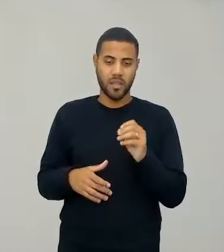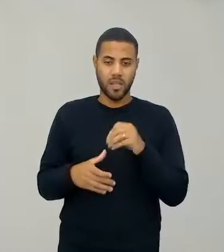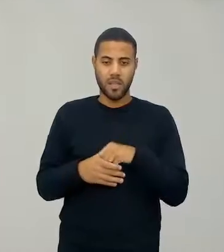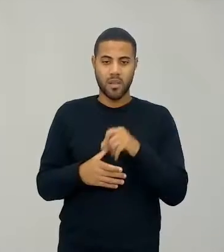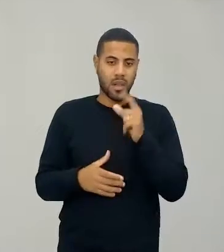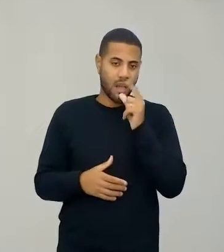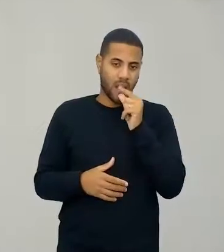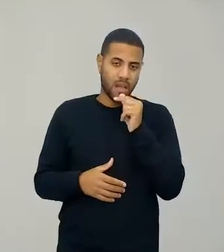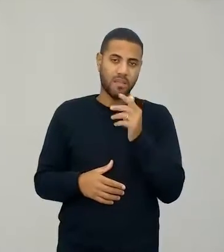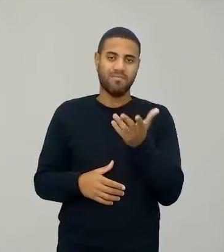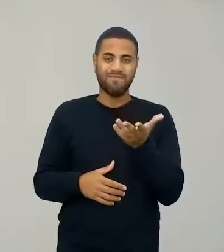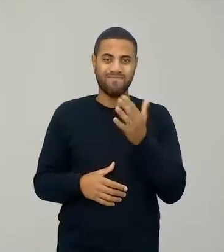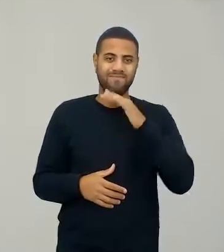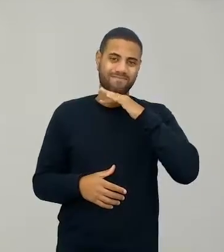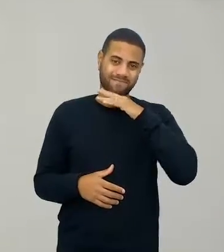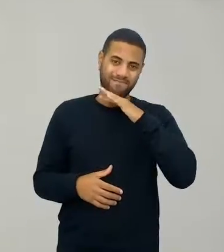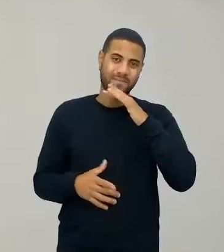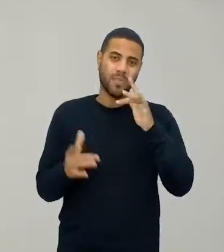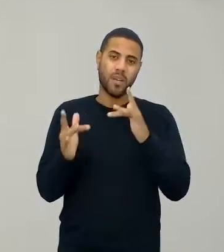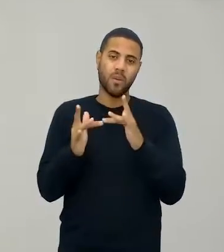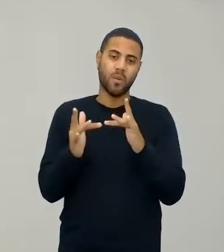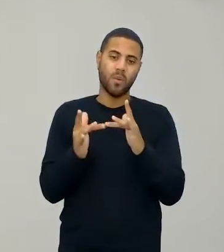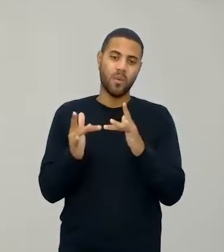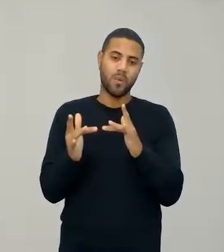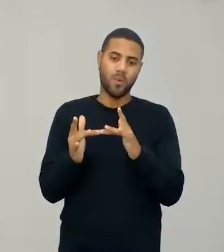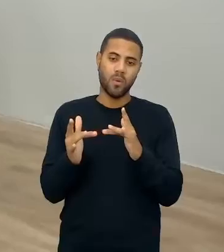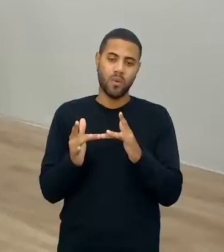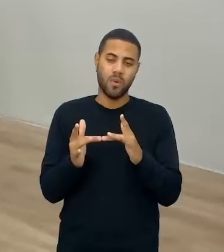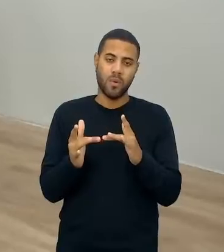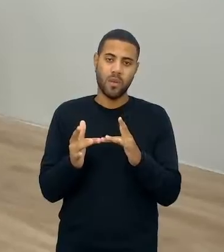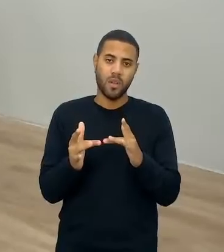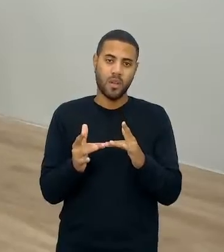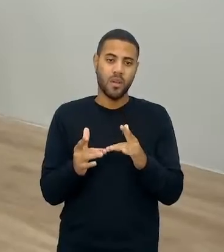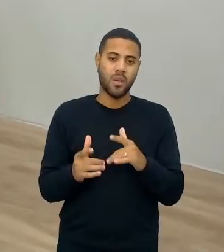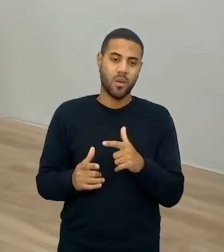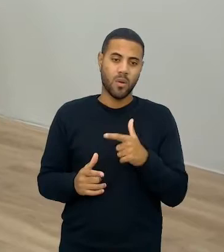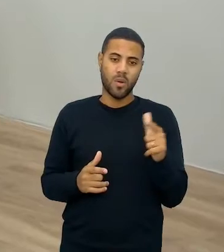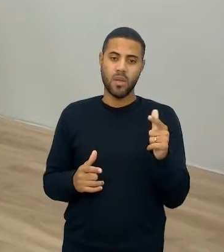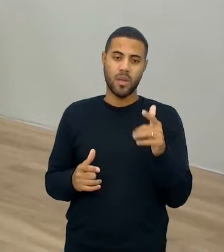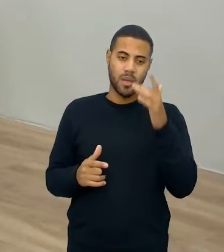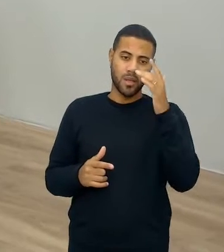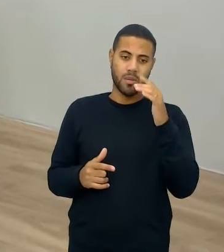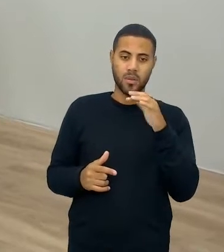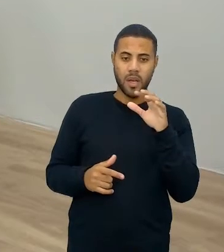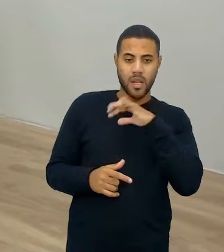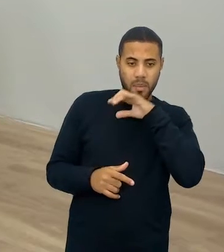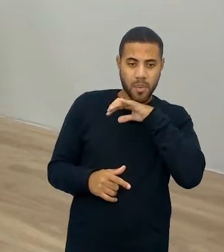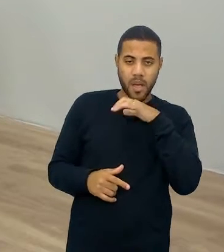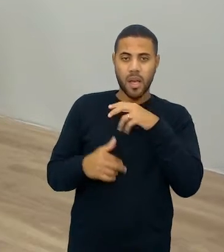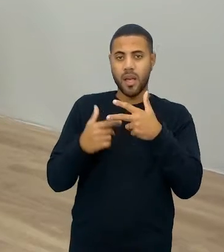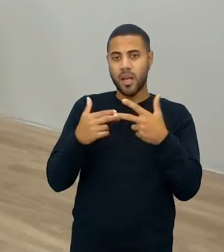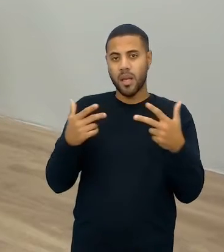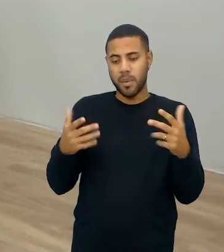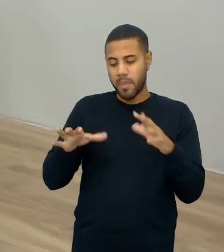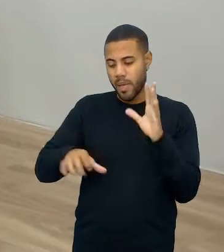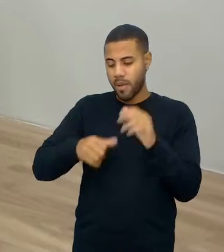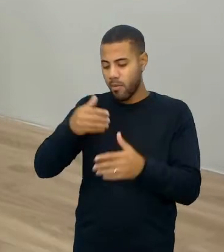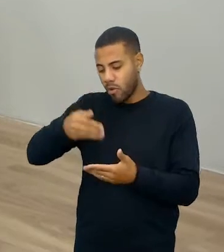bem ruim, que entra em contato, né, justamente com os outros seres vivos da cadeia, né,